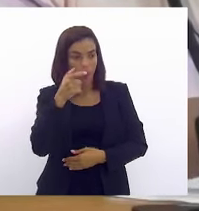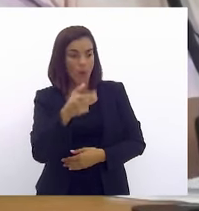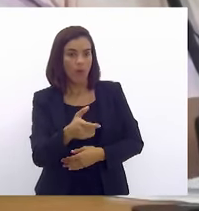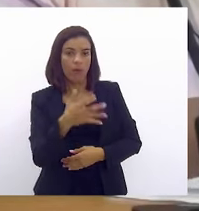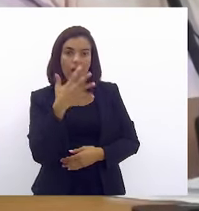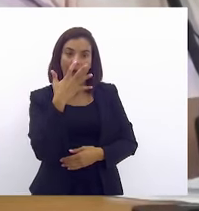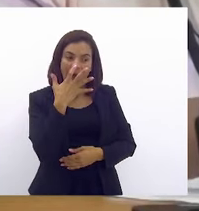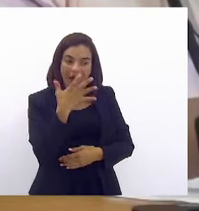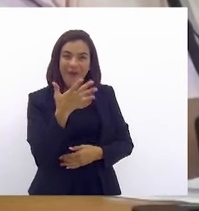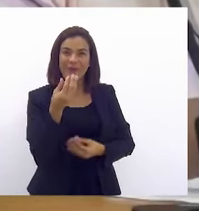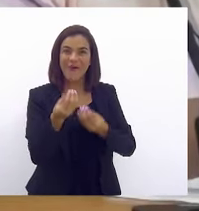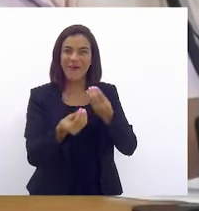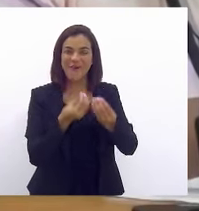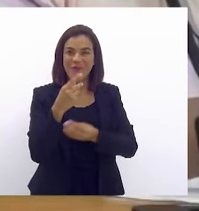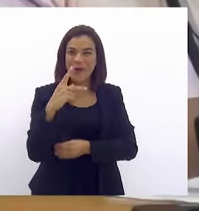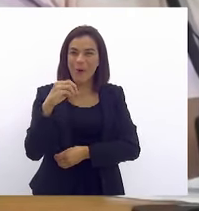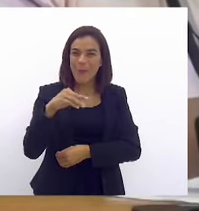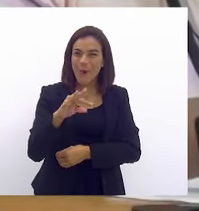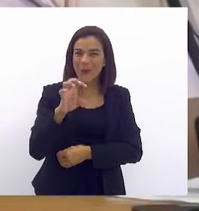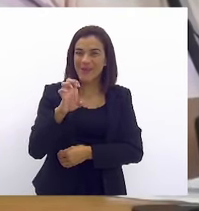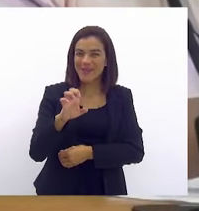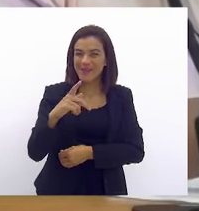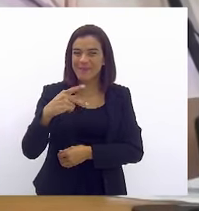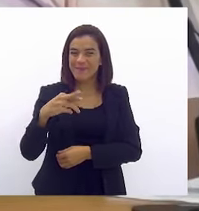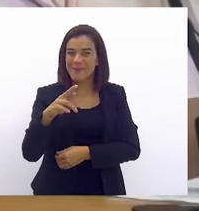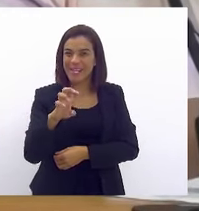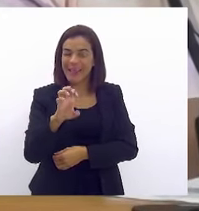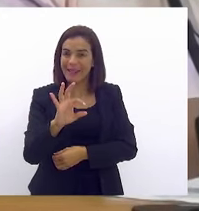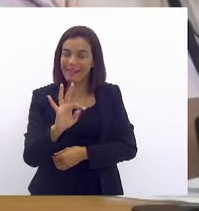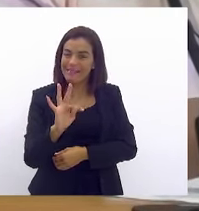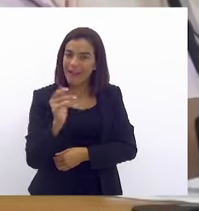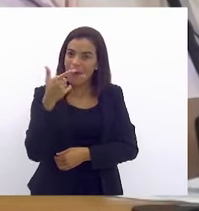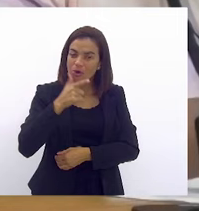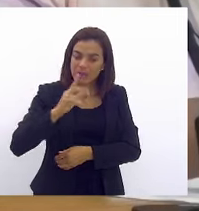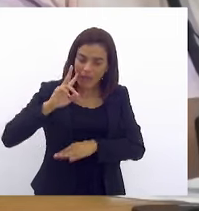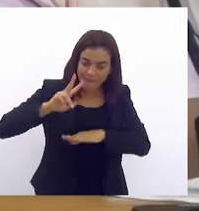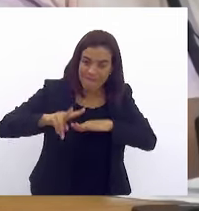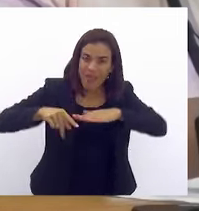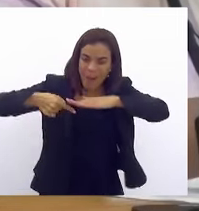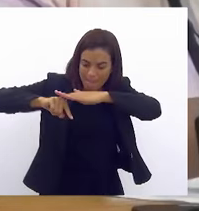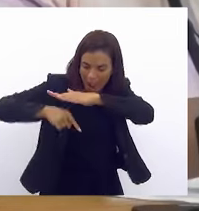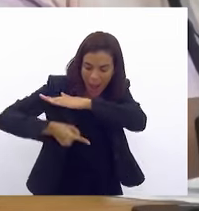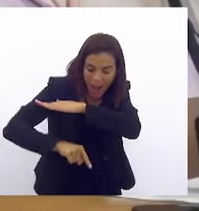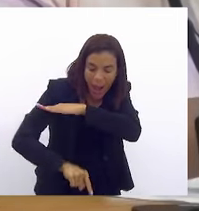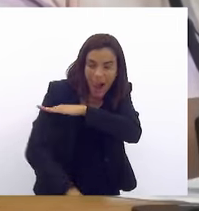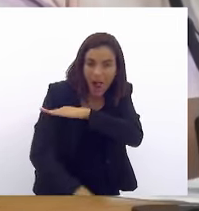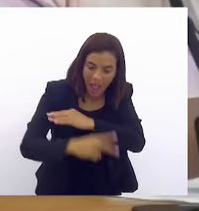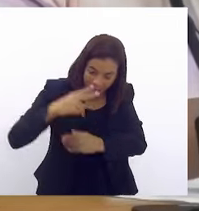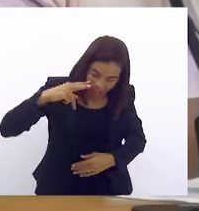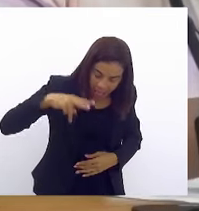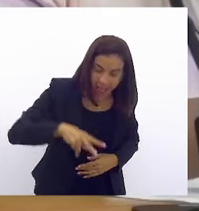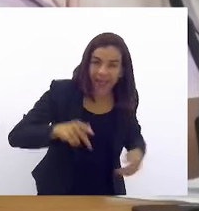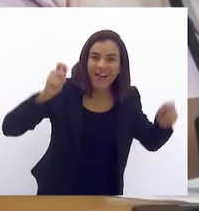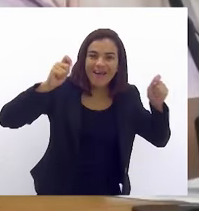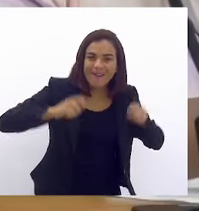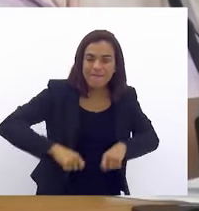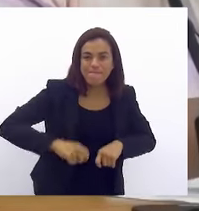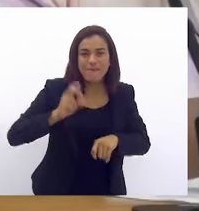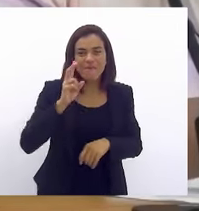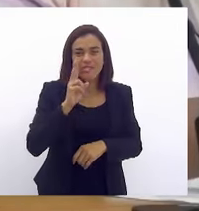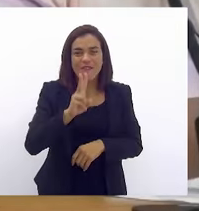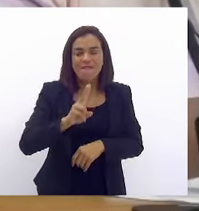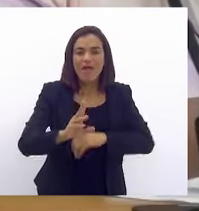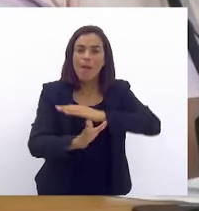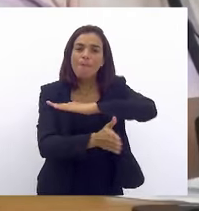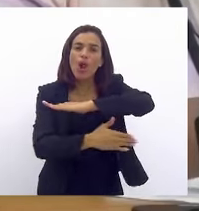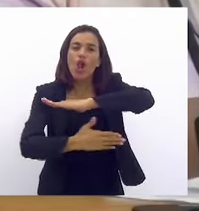na Ponte Preta, você conseguiu olhar o fundo da lagoa. Você vai aqui na orla aqui de Araçatiba aqui, você vê os filhotes de tilápia na